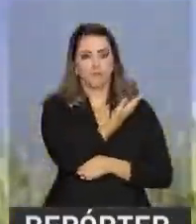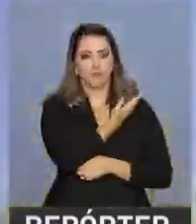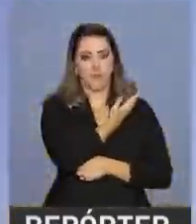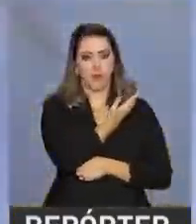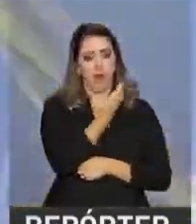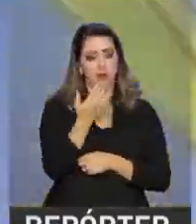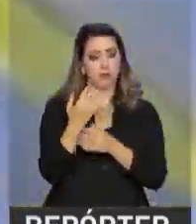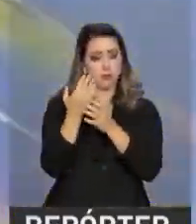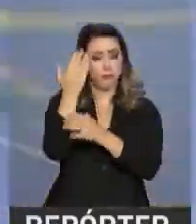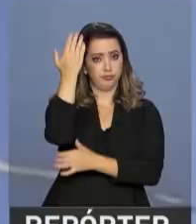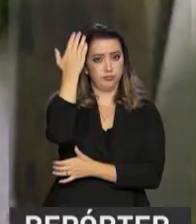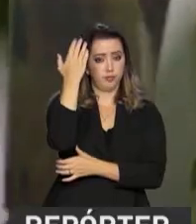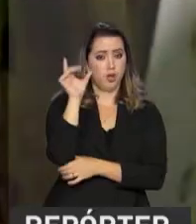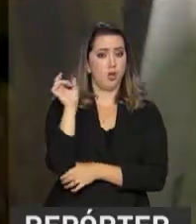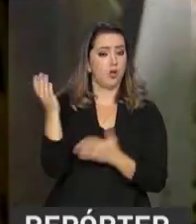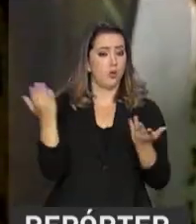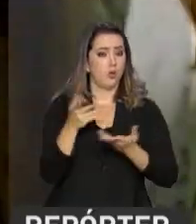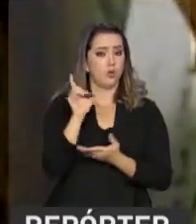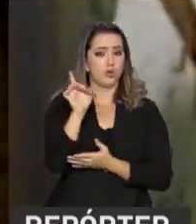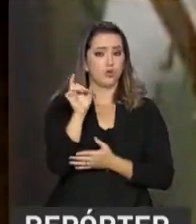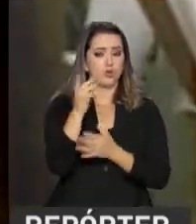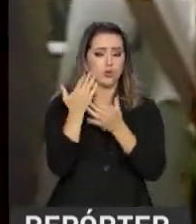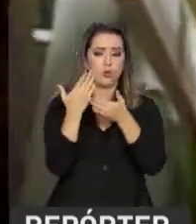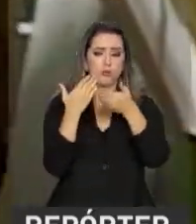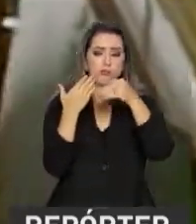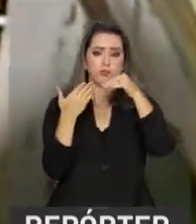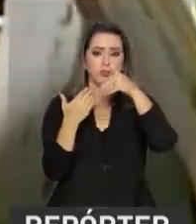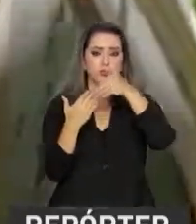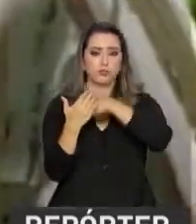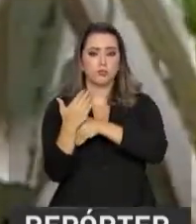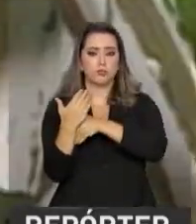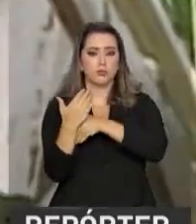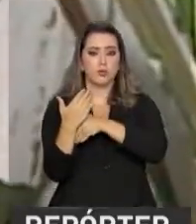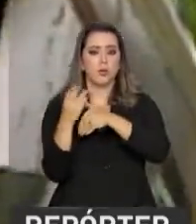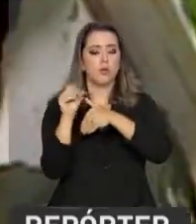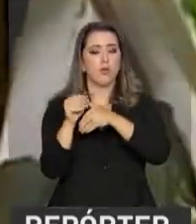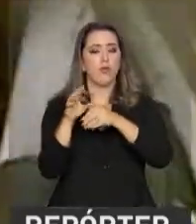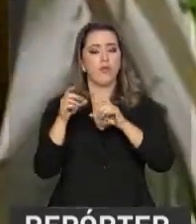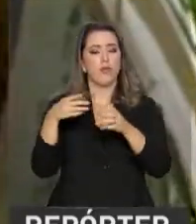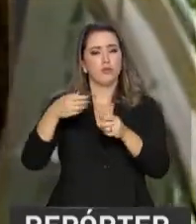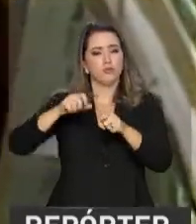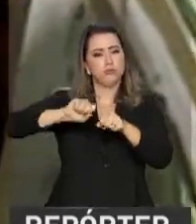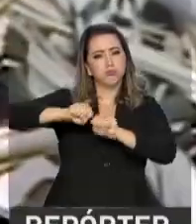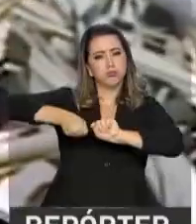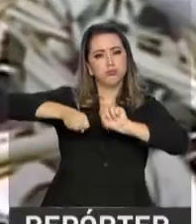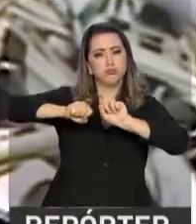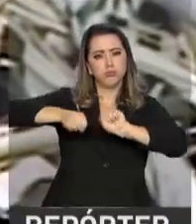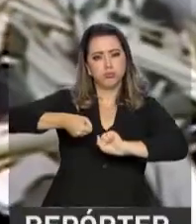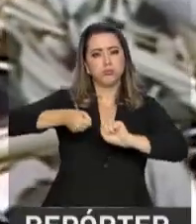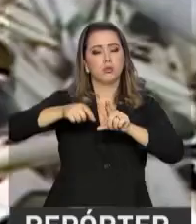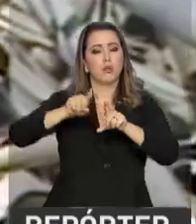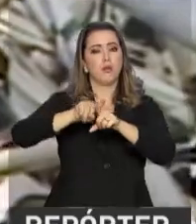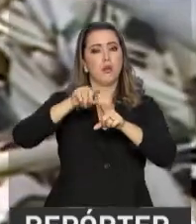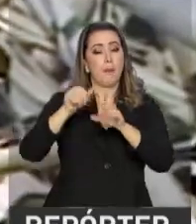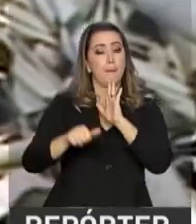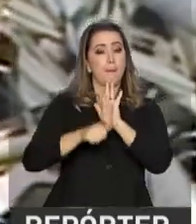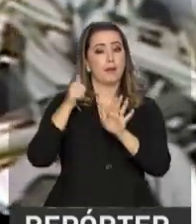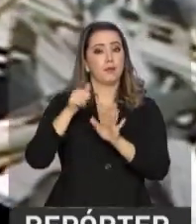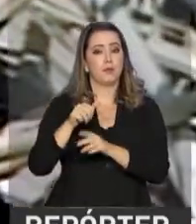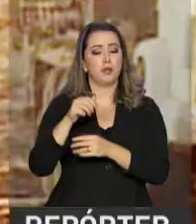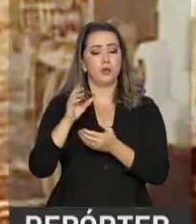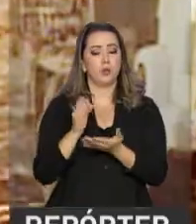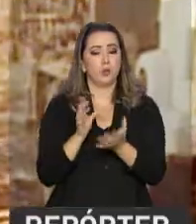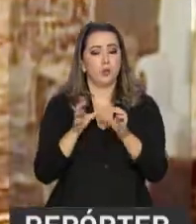por enquanto é aproveitado somente o caule da cana para produzir o chamado etanol de primeira geração mas as outras